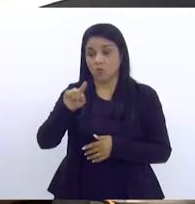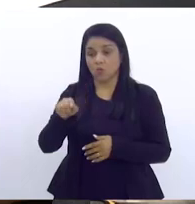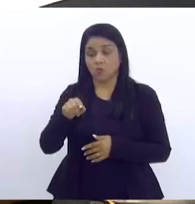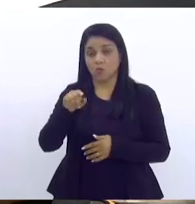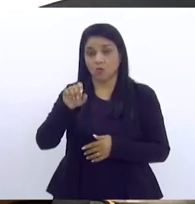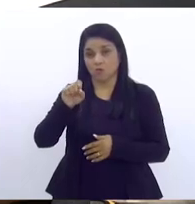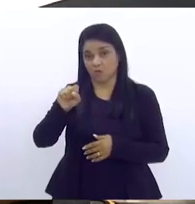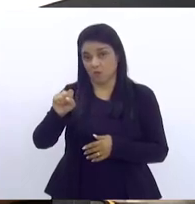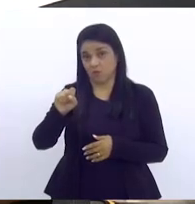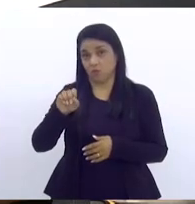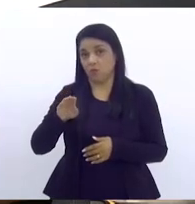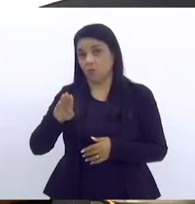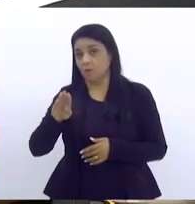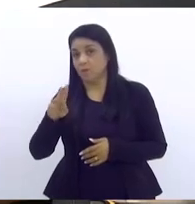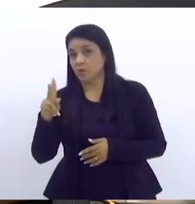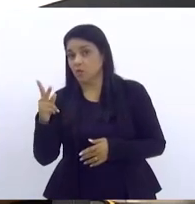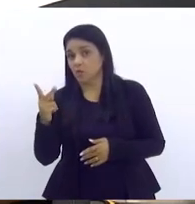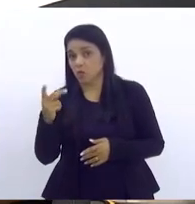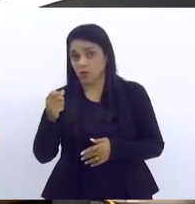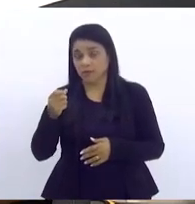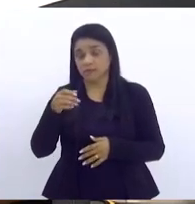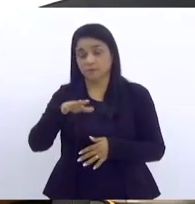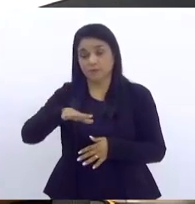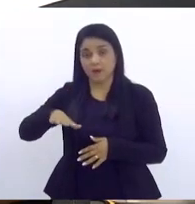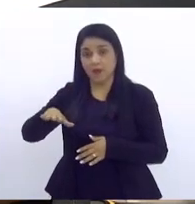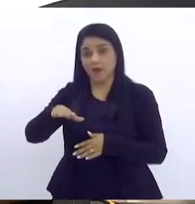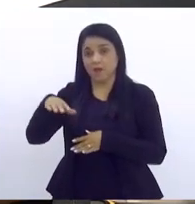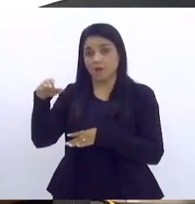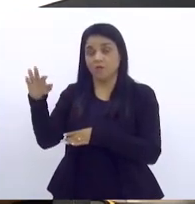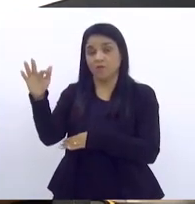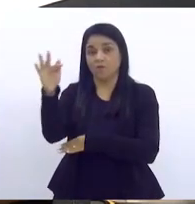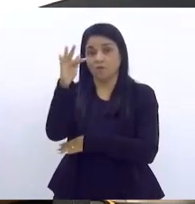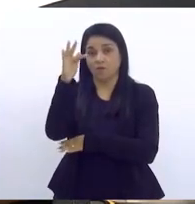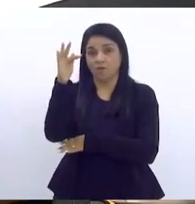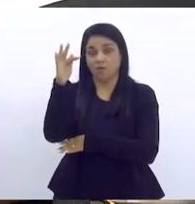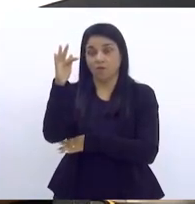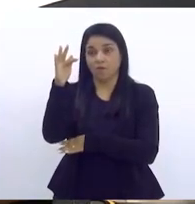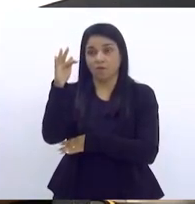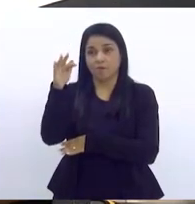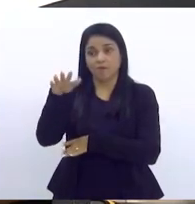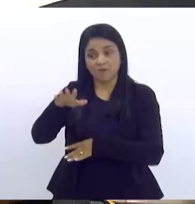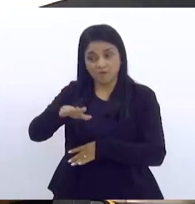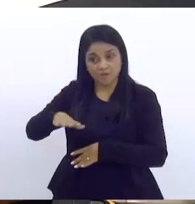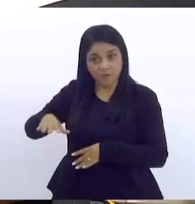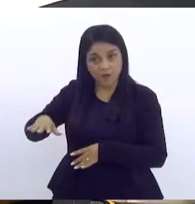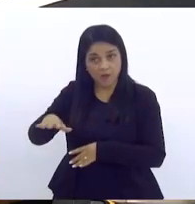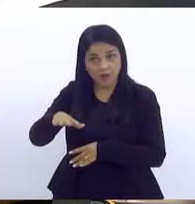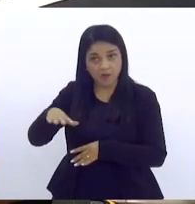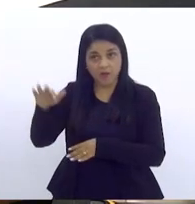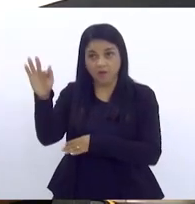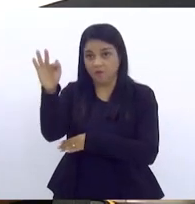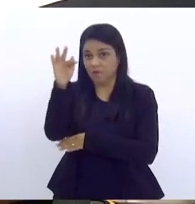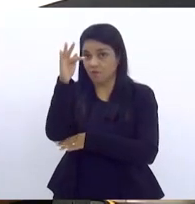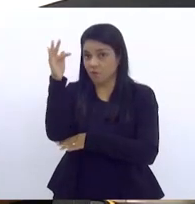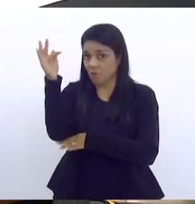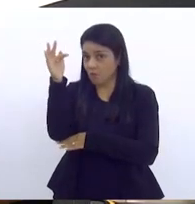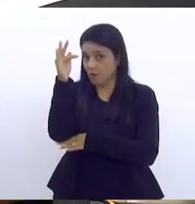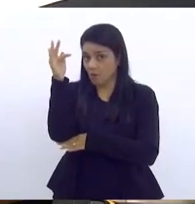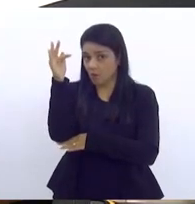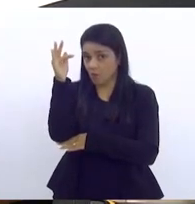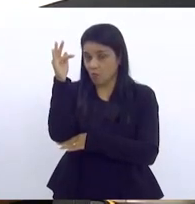bilhões pra área informal e pra área formal não PR área área formal